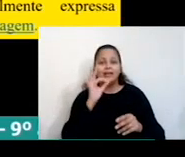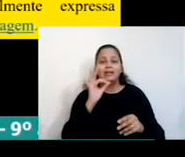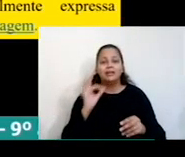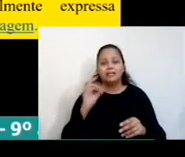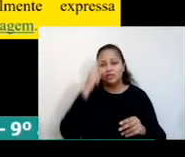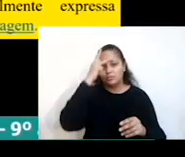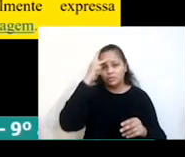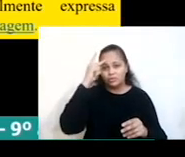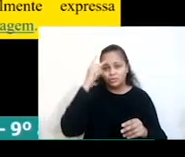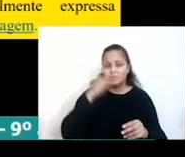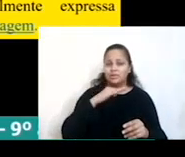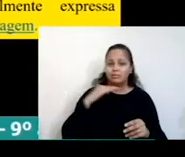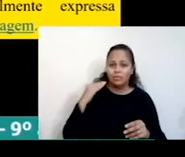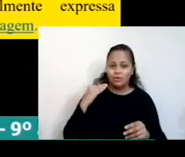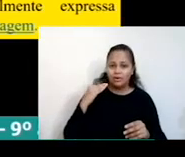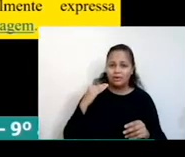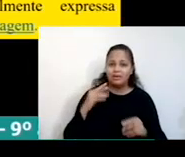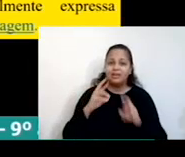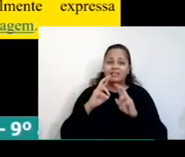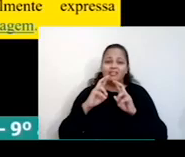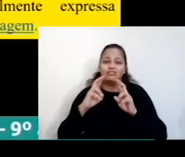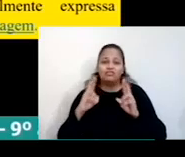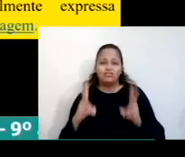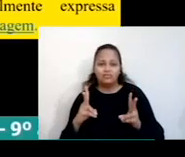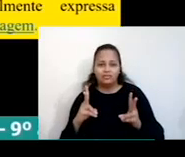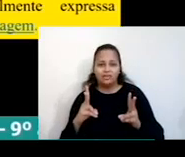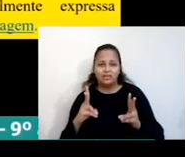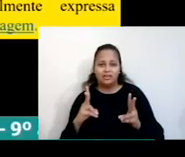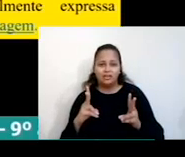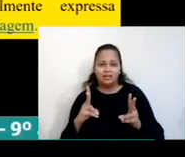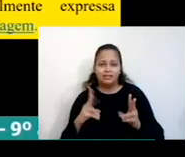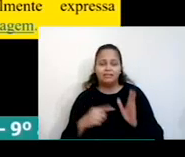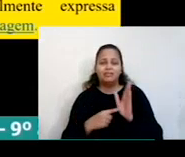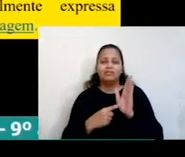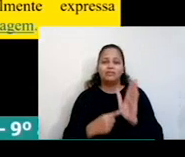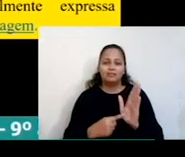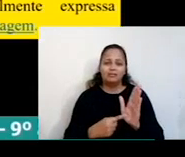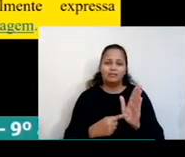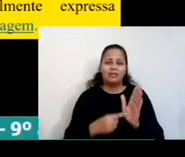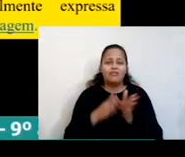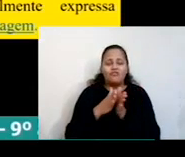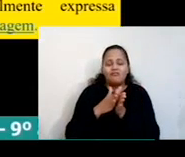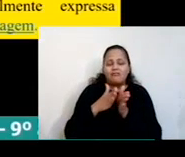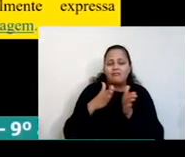Então a diferença entre essas duas taxas gera aí o crescimento vegetativo.